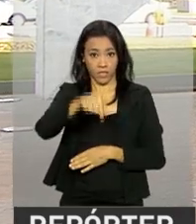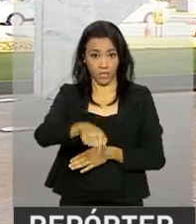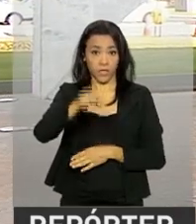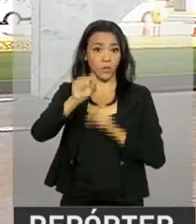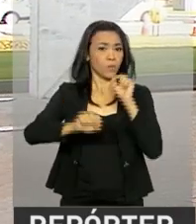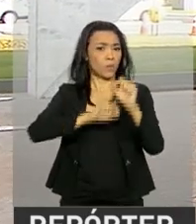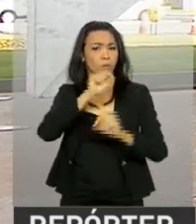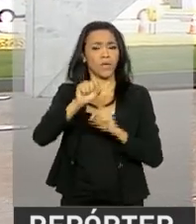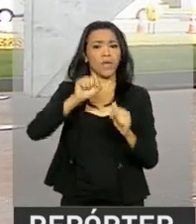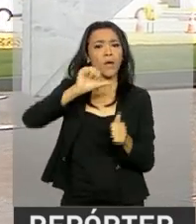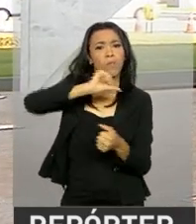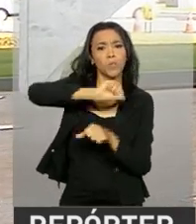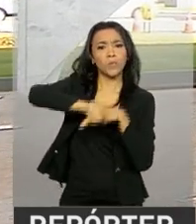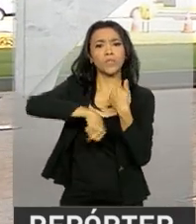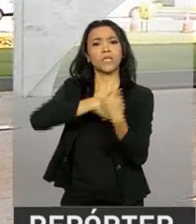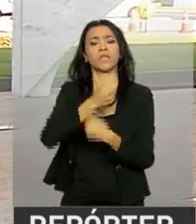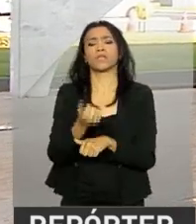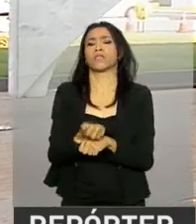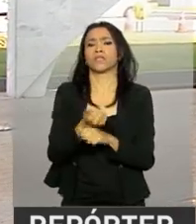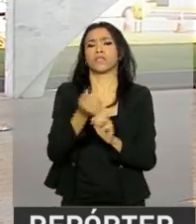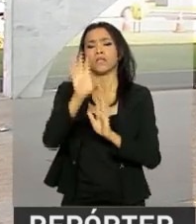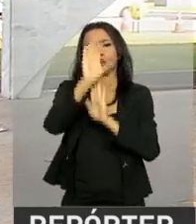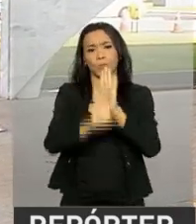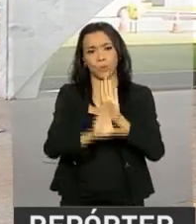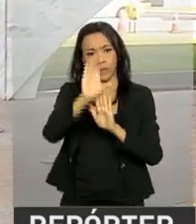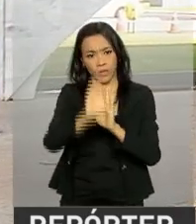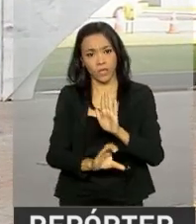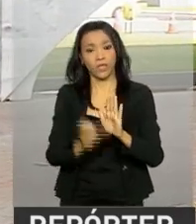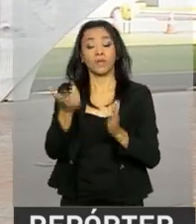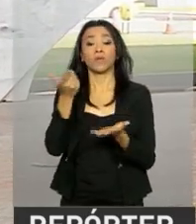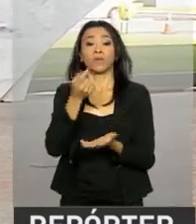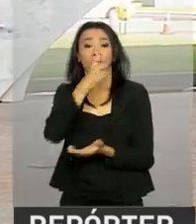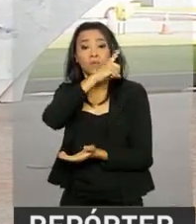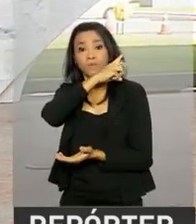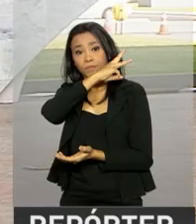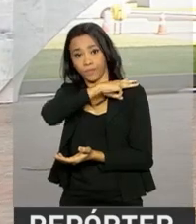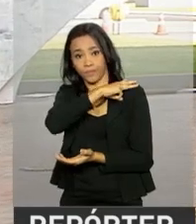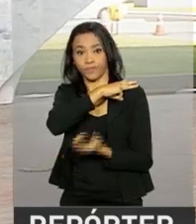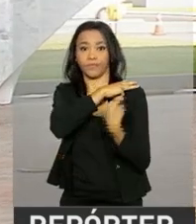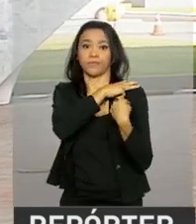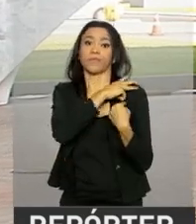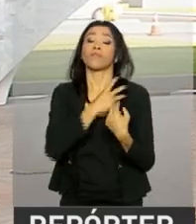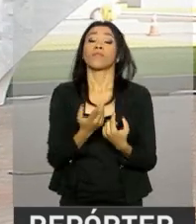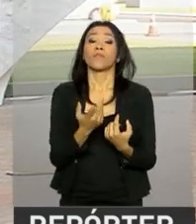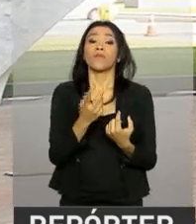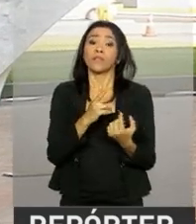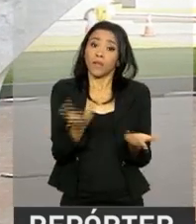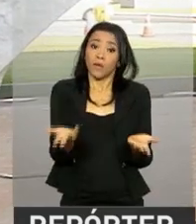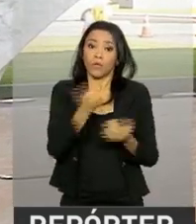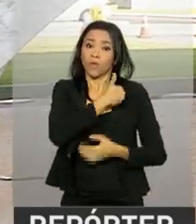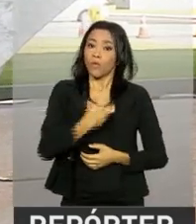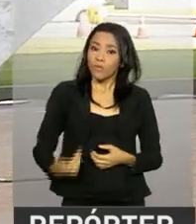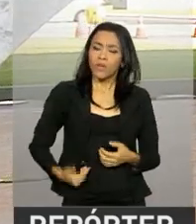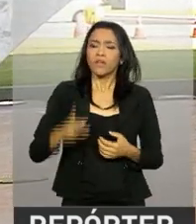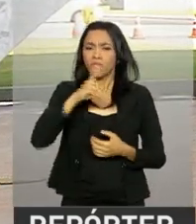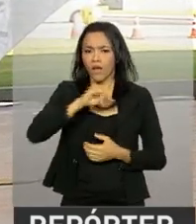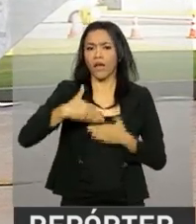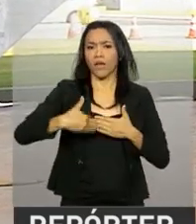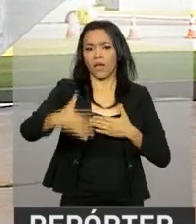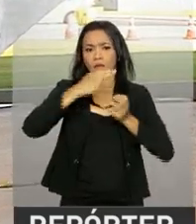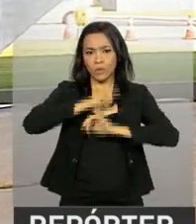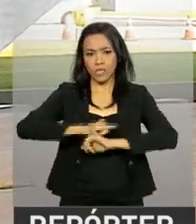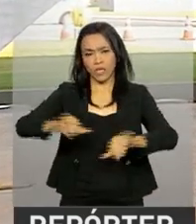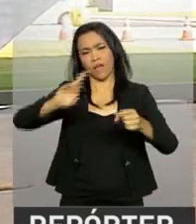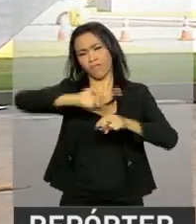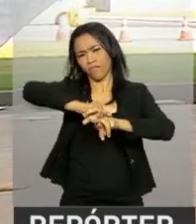a reform ulação do ensino médio no país O governo deve anunciar portanto uma série de mudanças nessa etapa